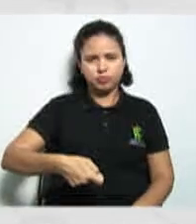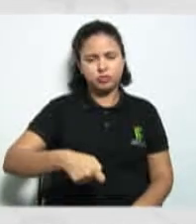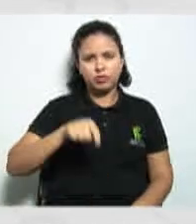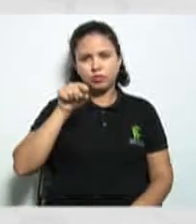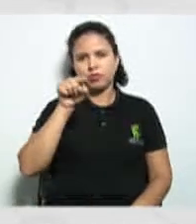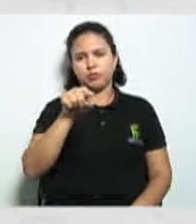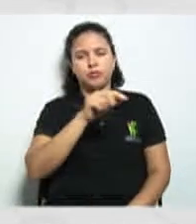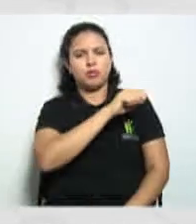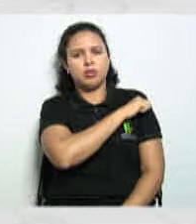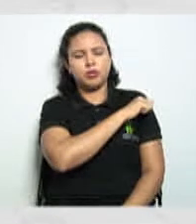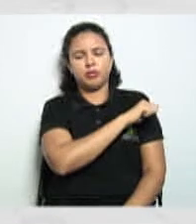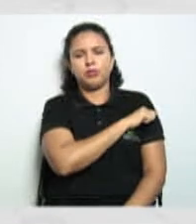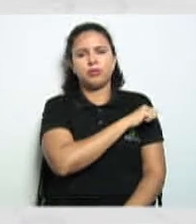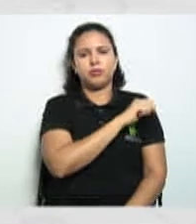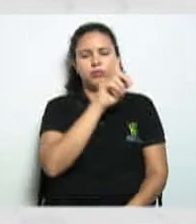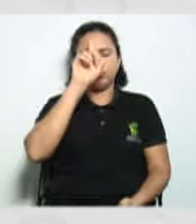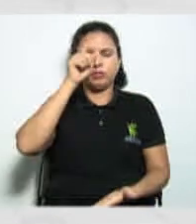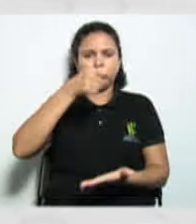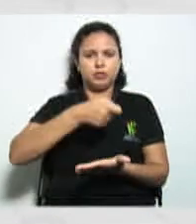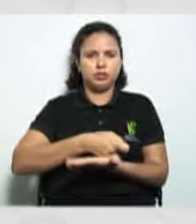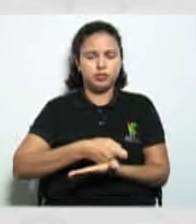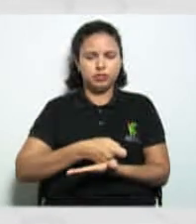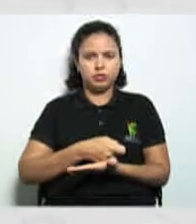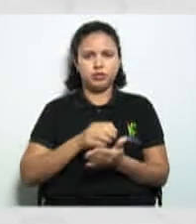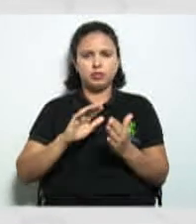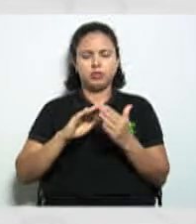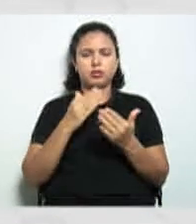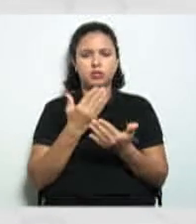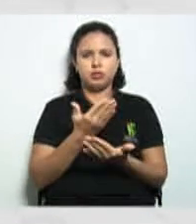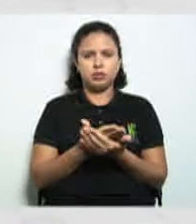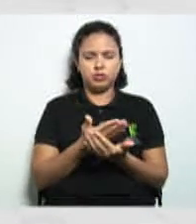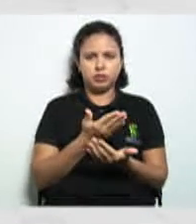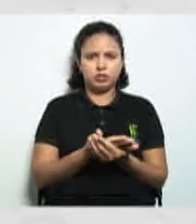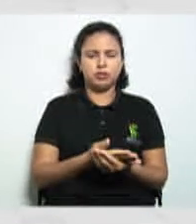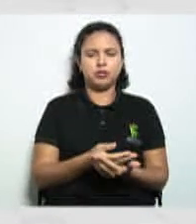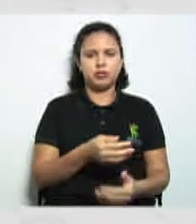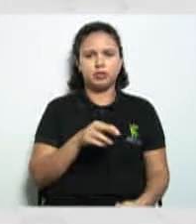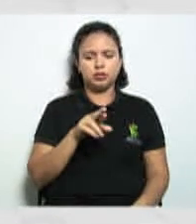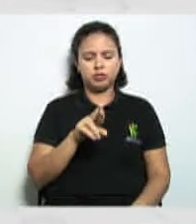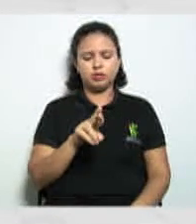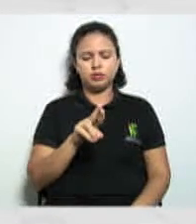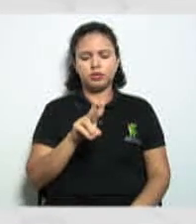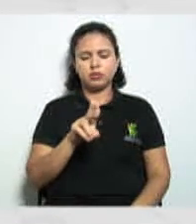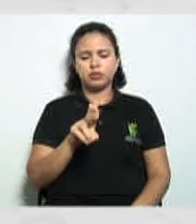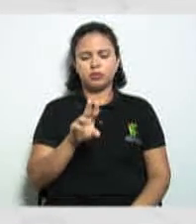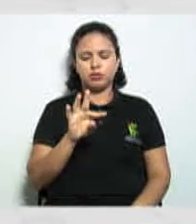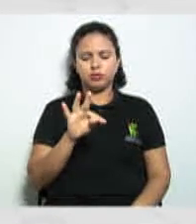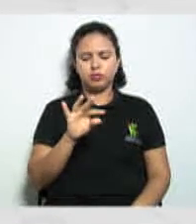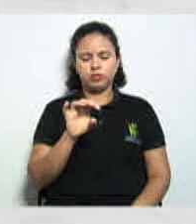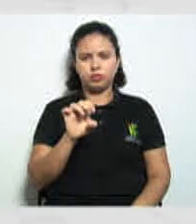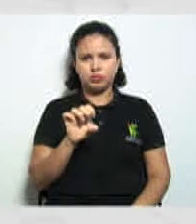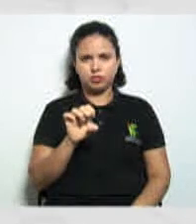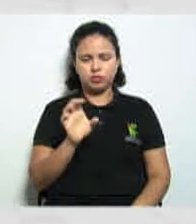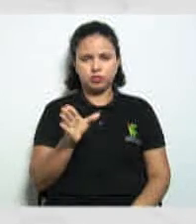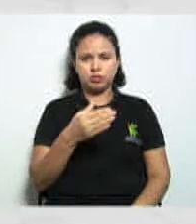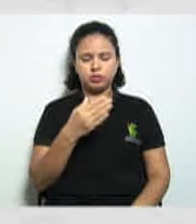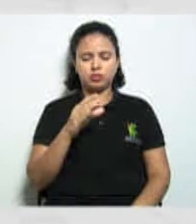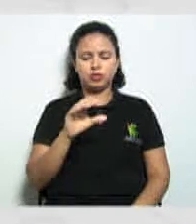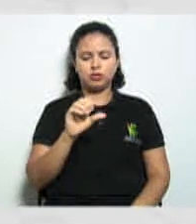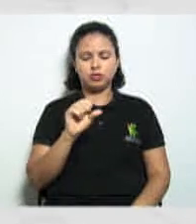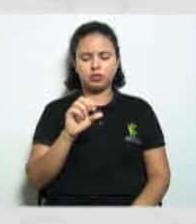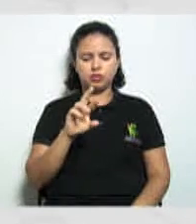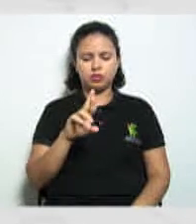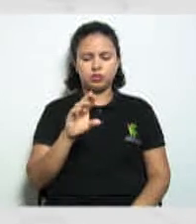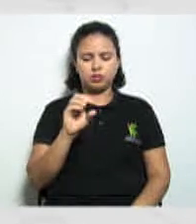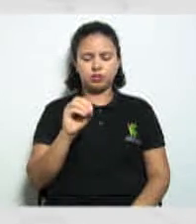de pesquisa. A escola Ruth Rocha disse que essa alternativa é verdadeira. O item